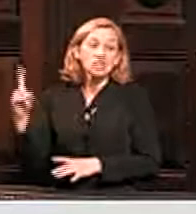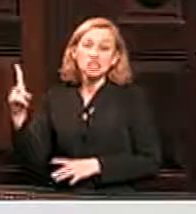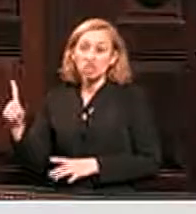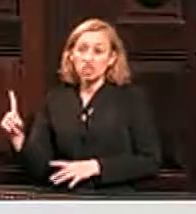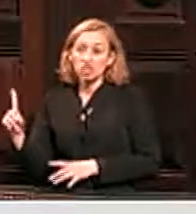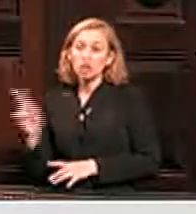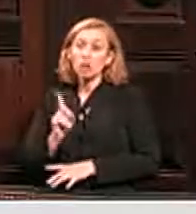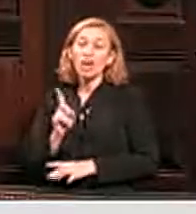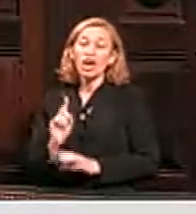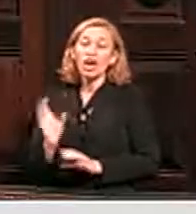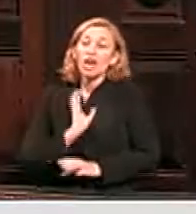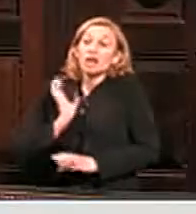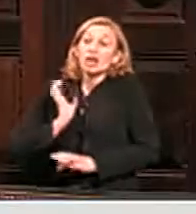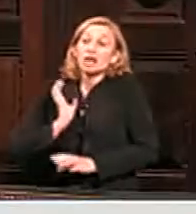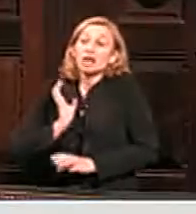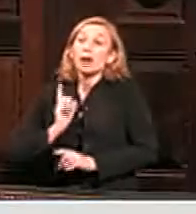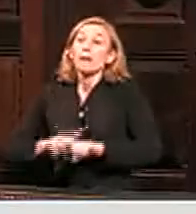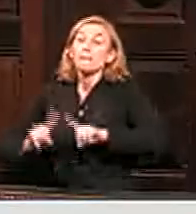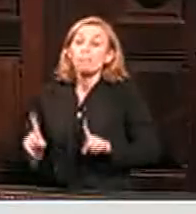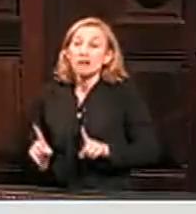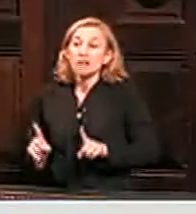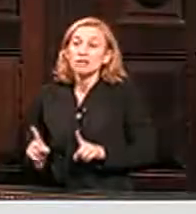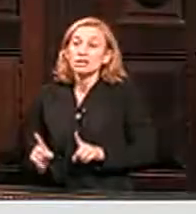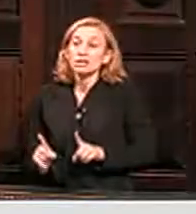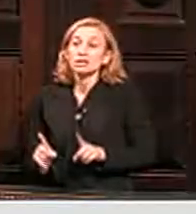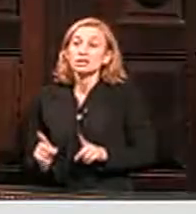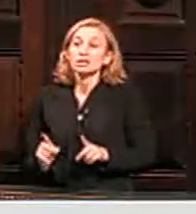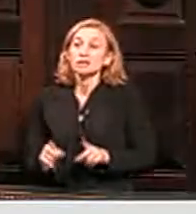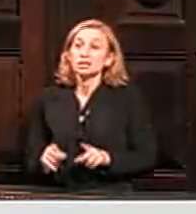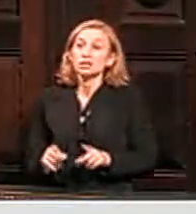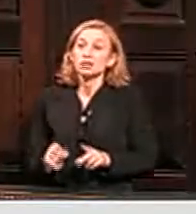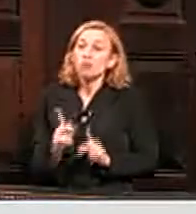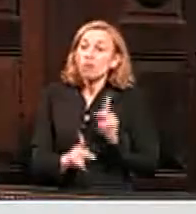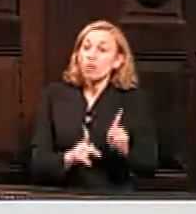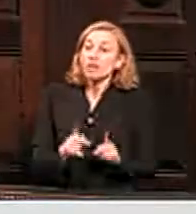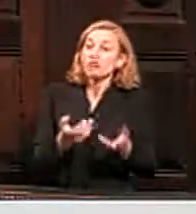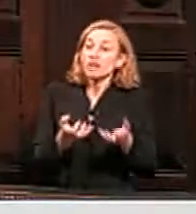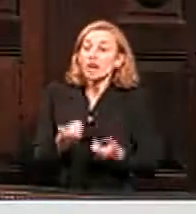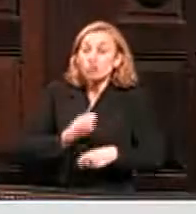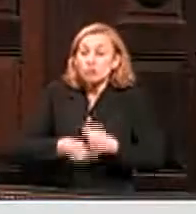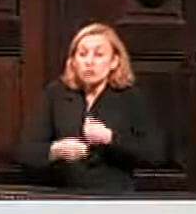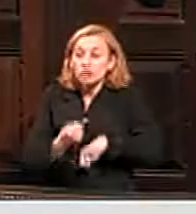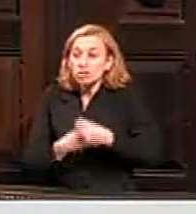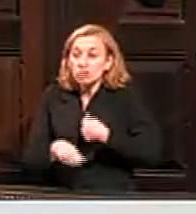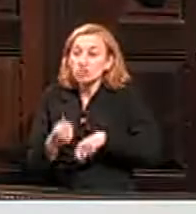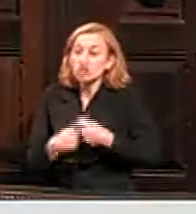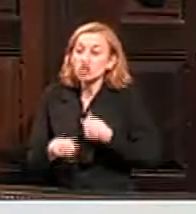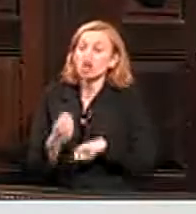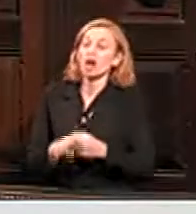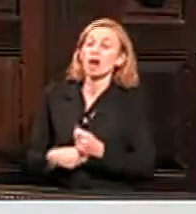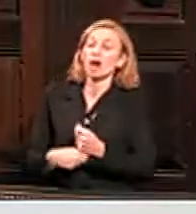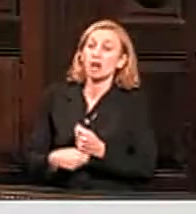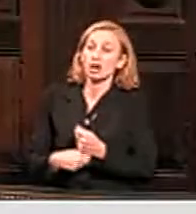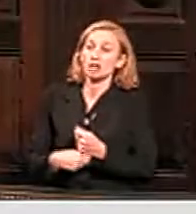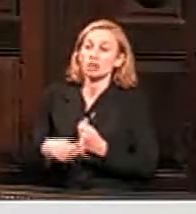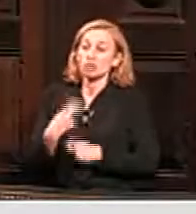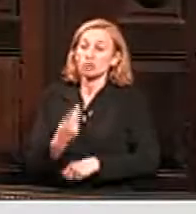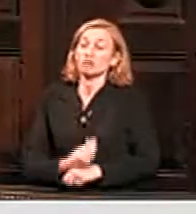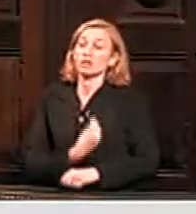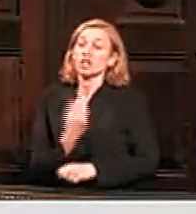da riqueza, mas para aqueles que detêm o controle da maior parte da riqueza. É uma tributação justa,